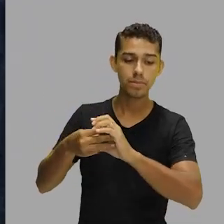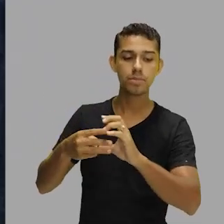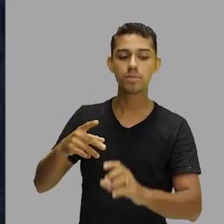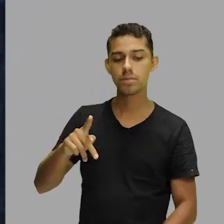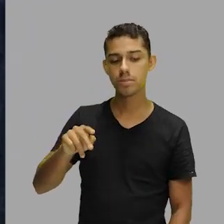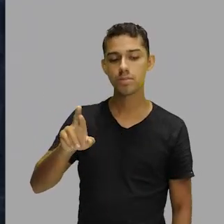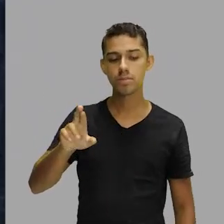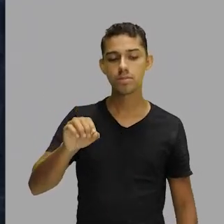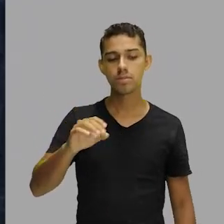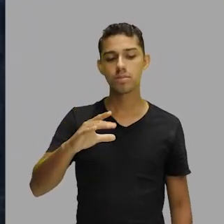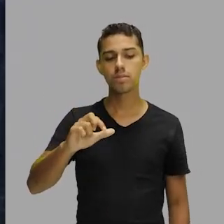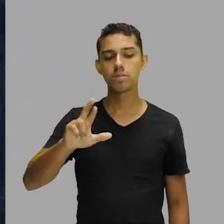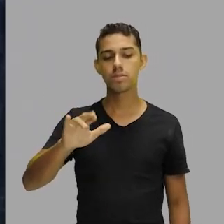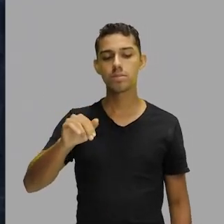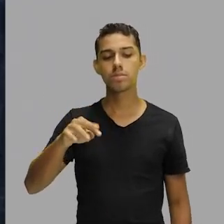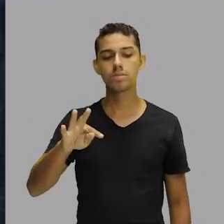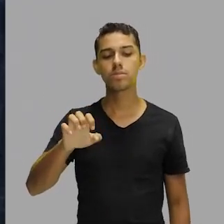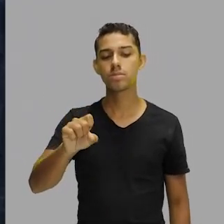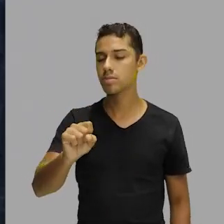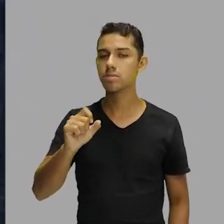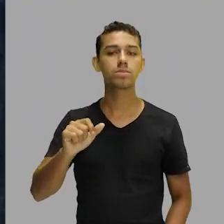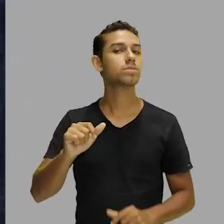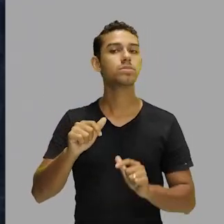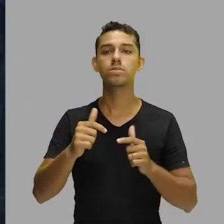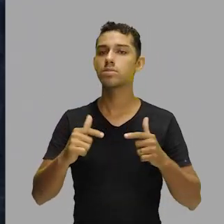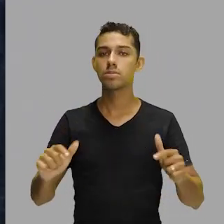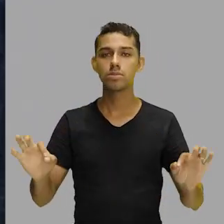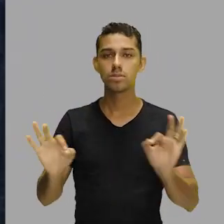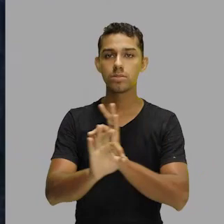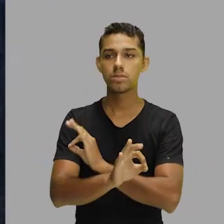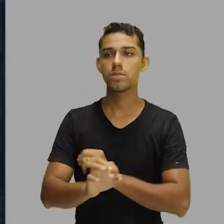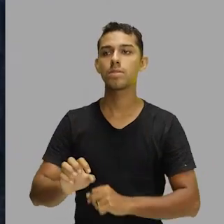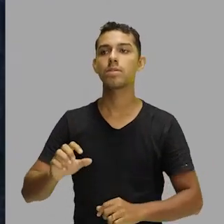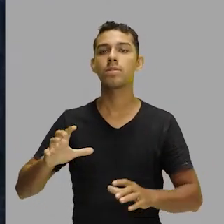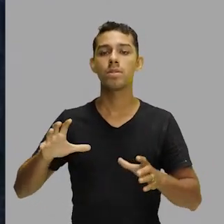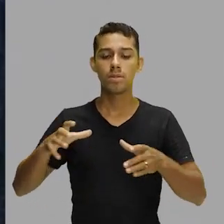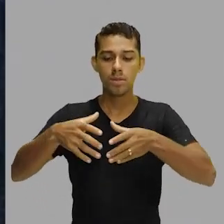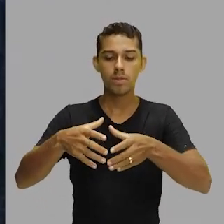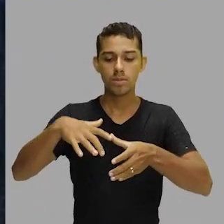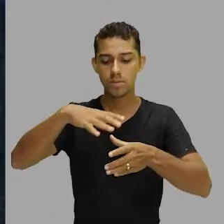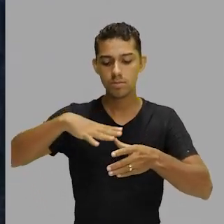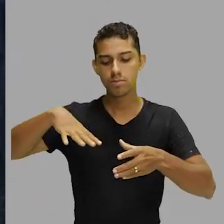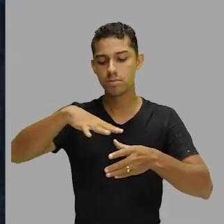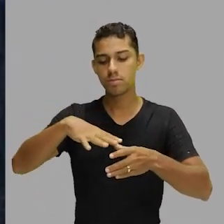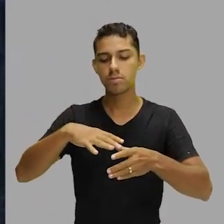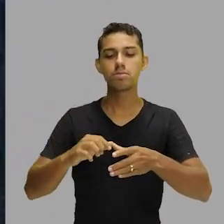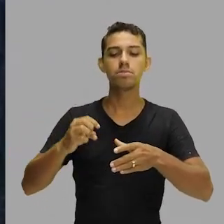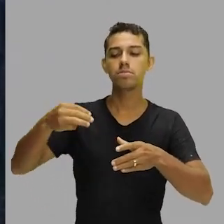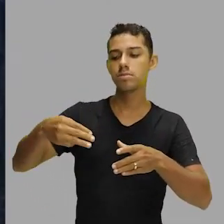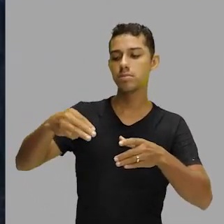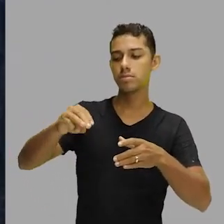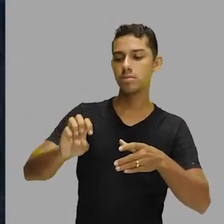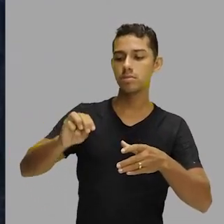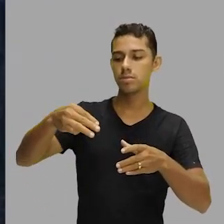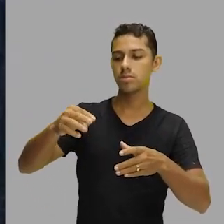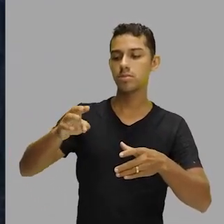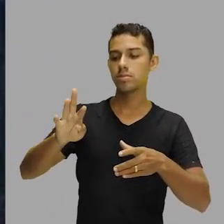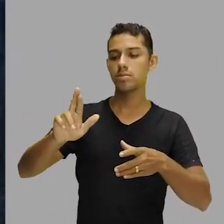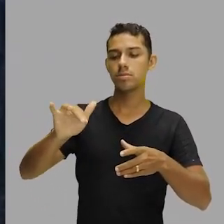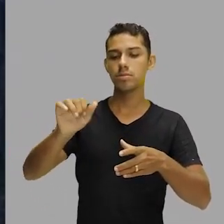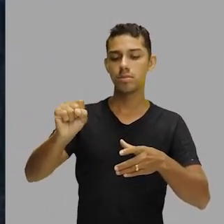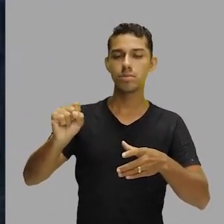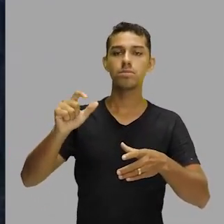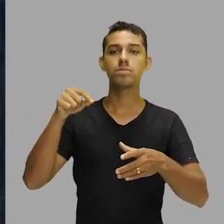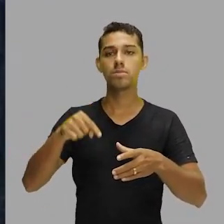uma célula procarionte não possui uma membrana que envolve o material genético, que nós denominamos